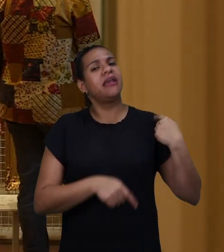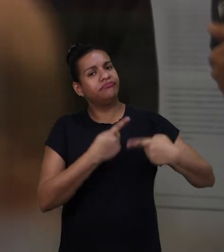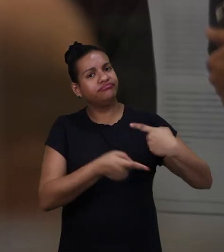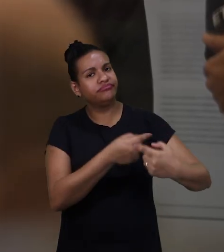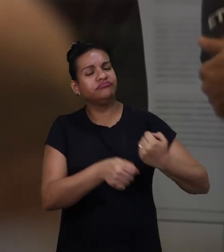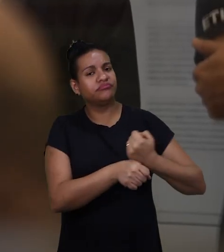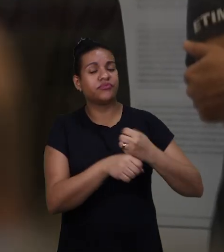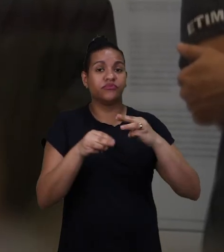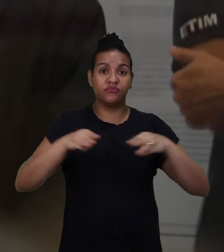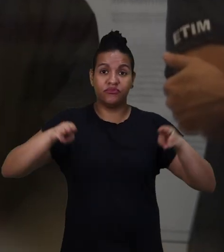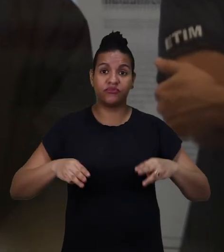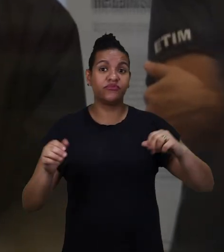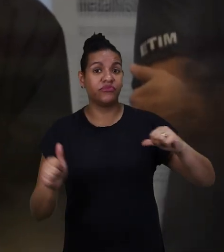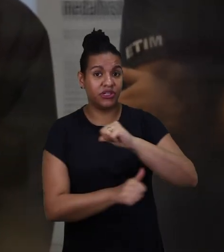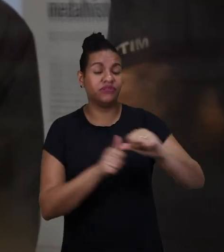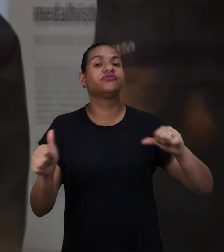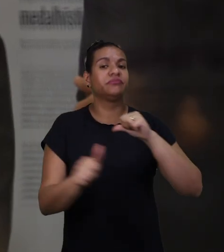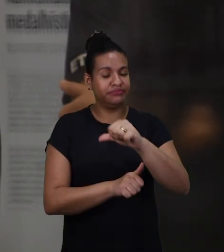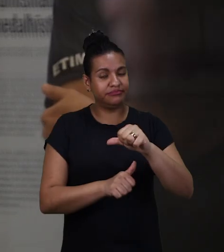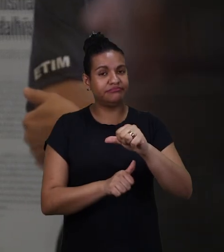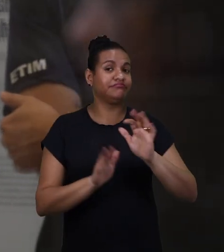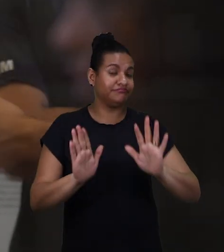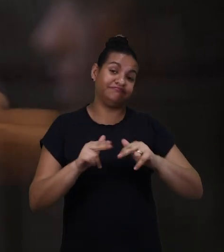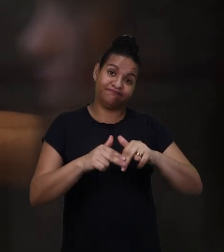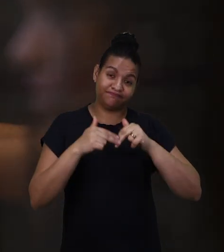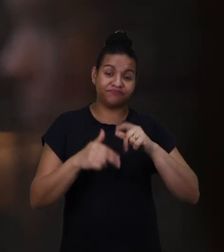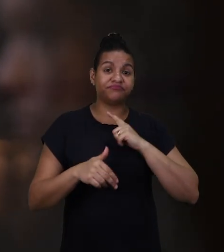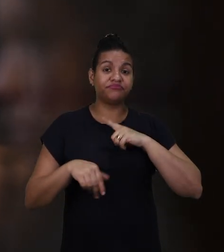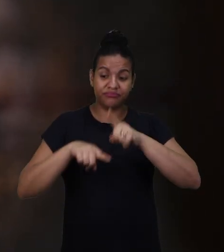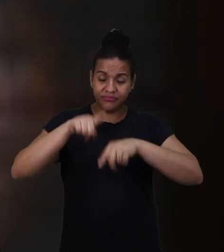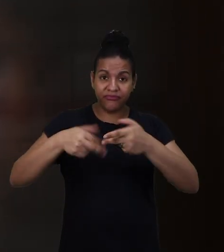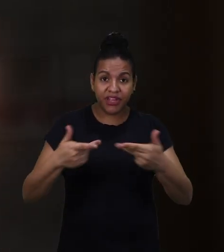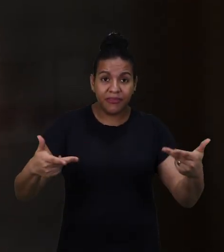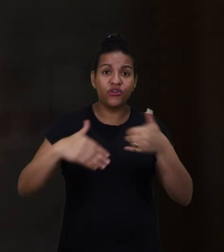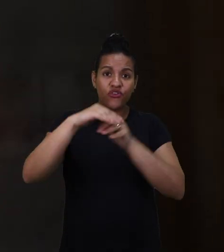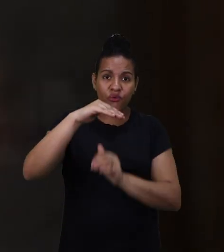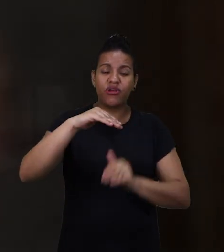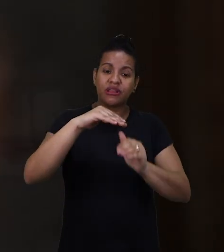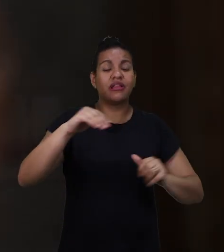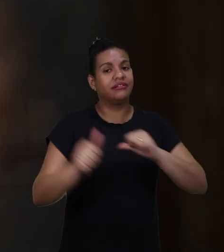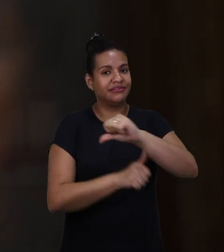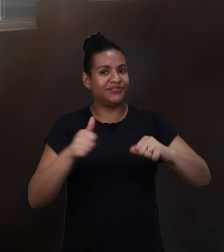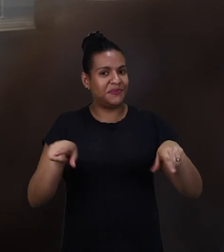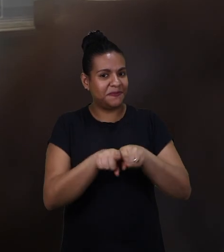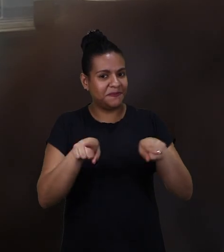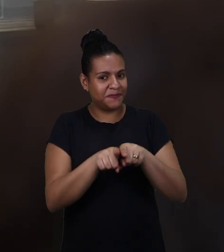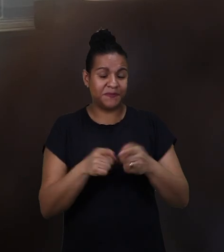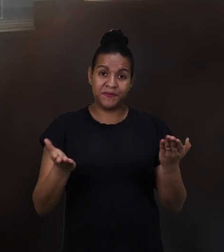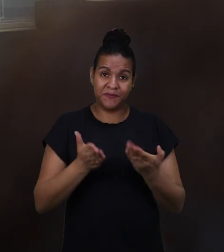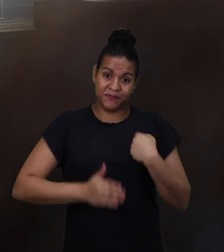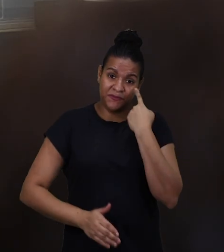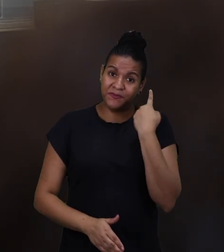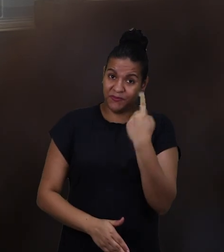museu foi se transformando. E conforme o museu foi se transformando, os seus acervos se transformaram junto com ele.